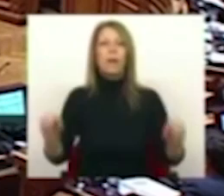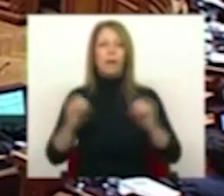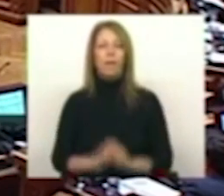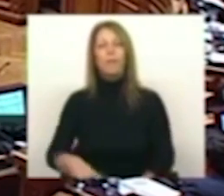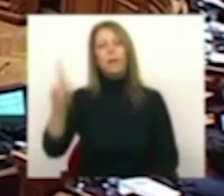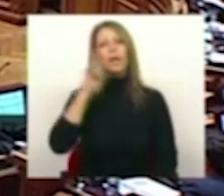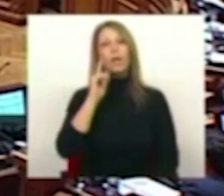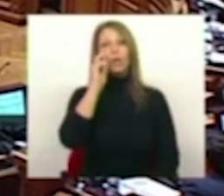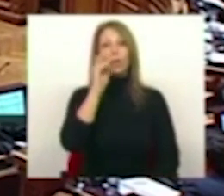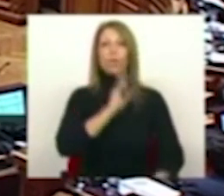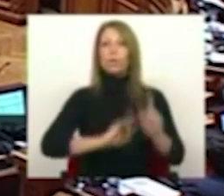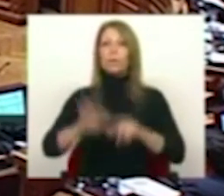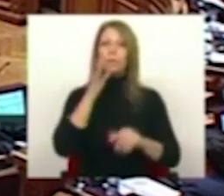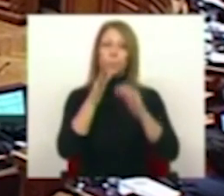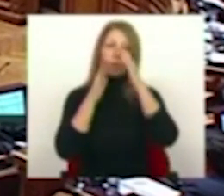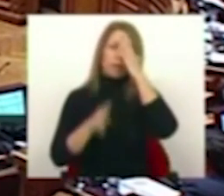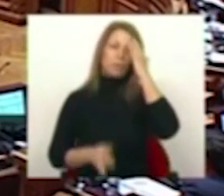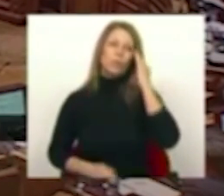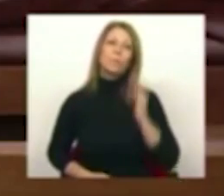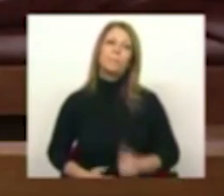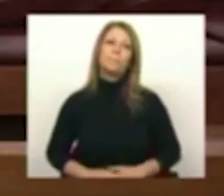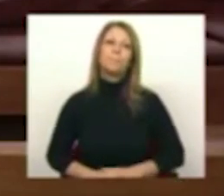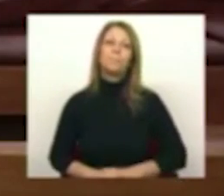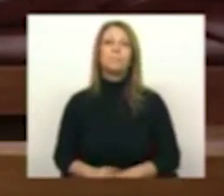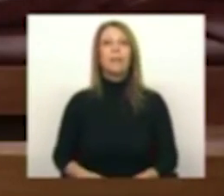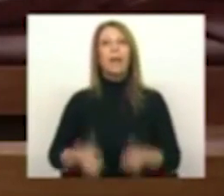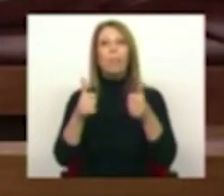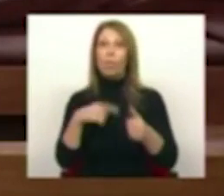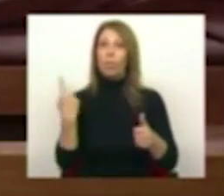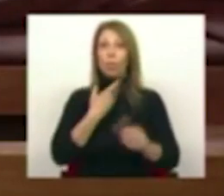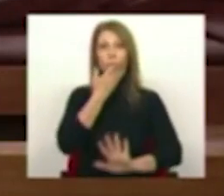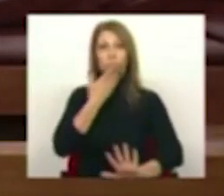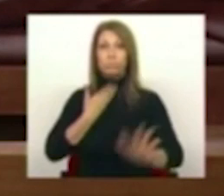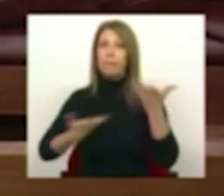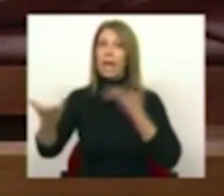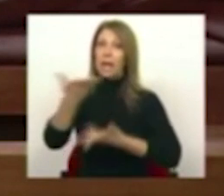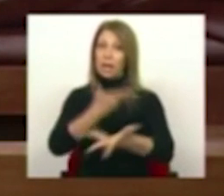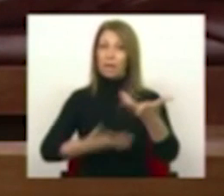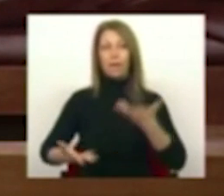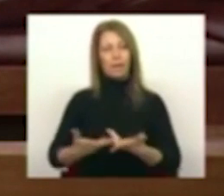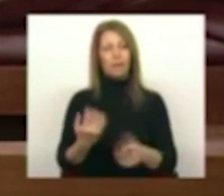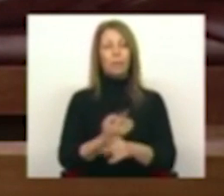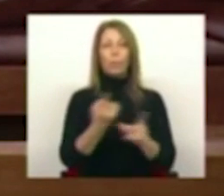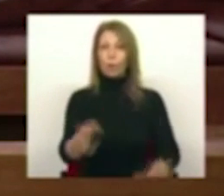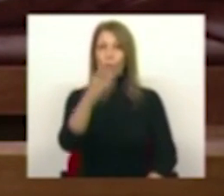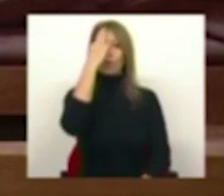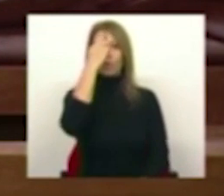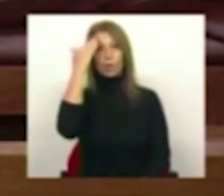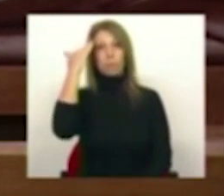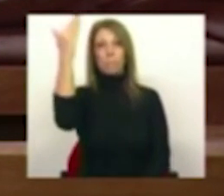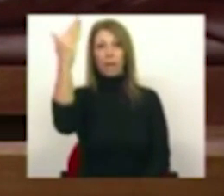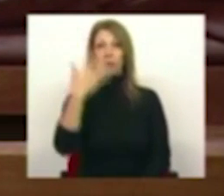e senhores deputados, é bom que nos entendamos. O esforço e o mérito individual não